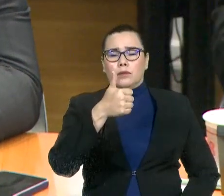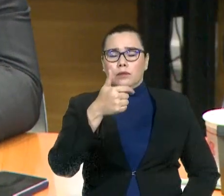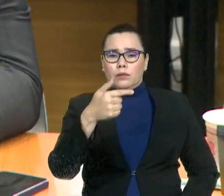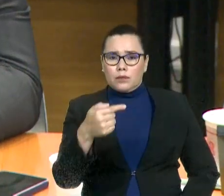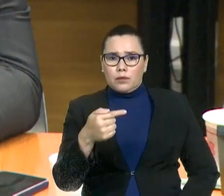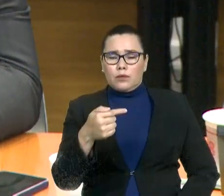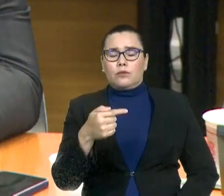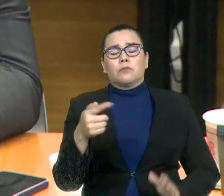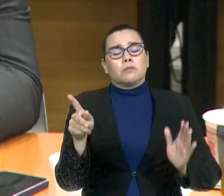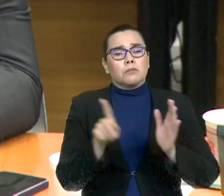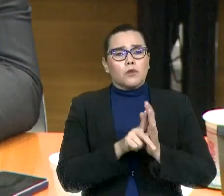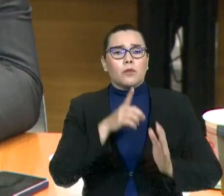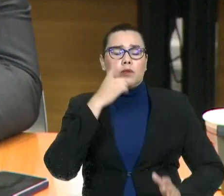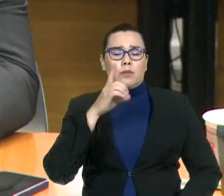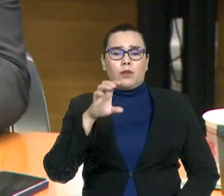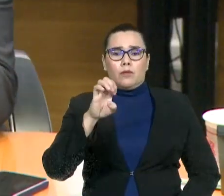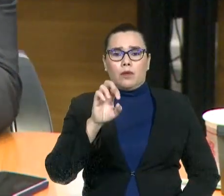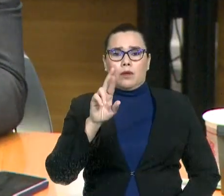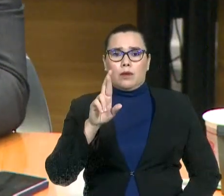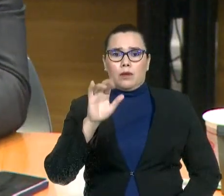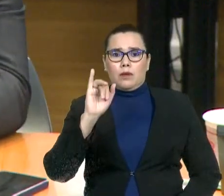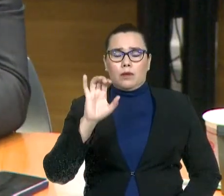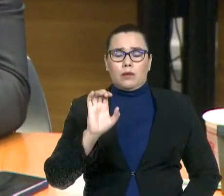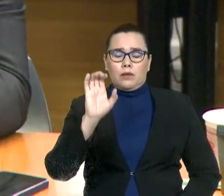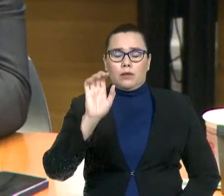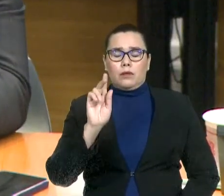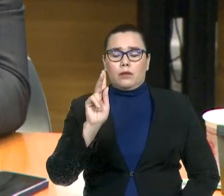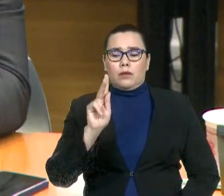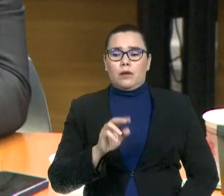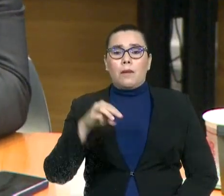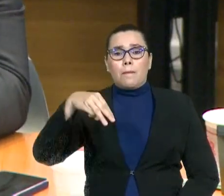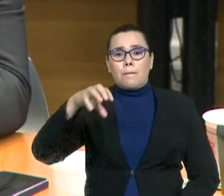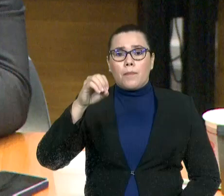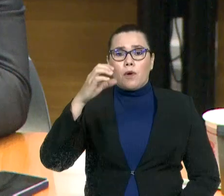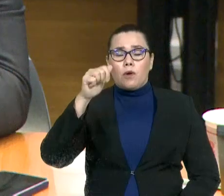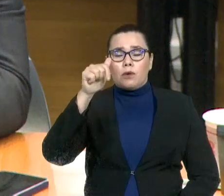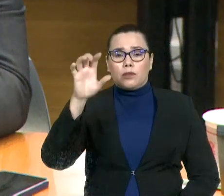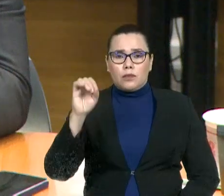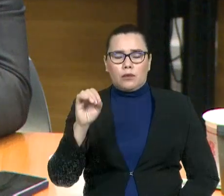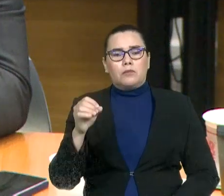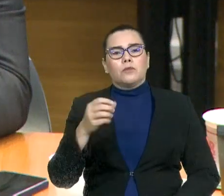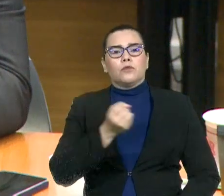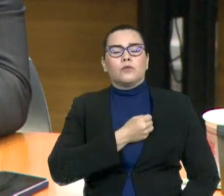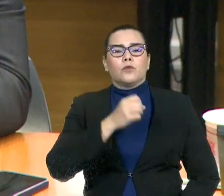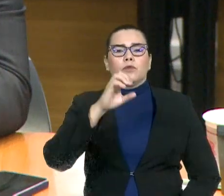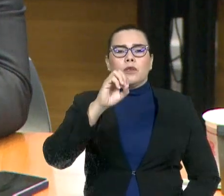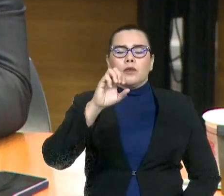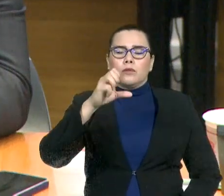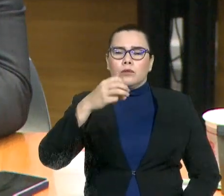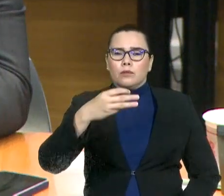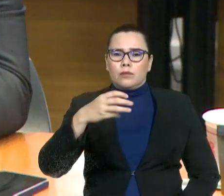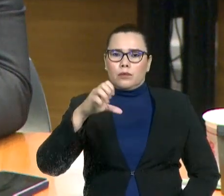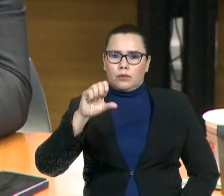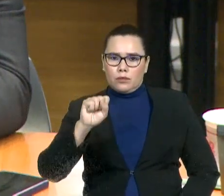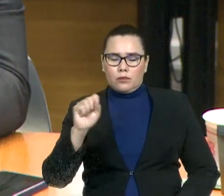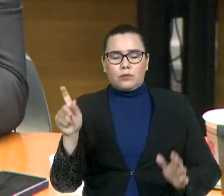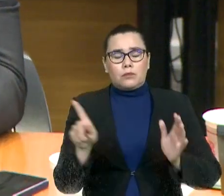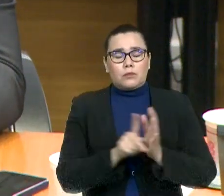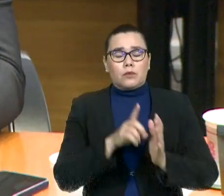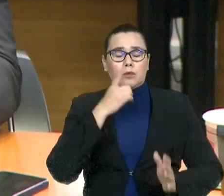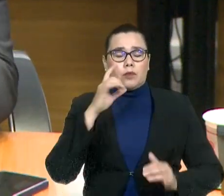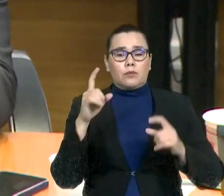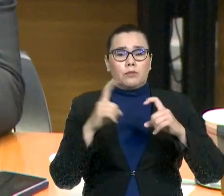417/2023, de autoria do deputado Eric Costa. Moção. Moção número 038/2023, de autoria do deputado Dr.